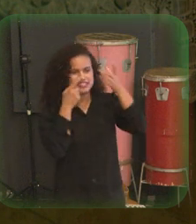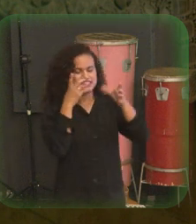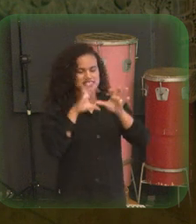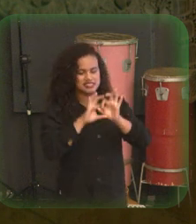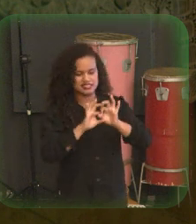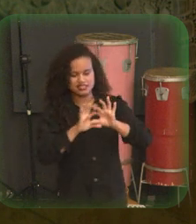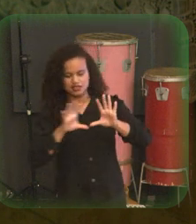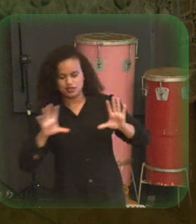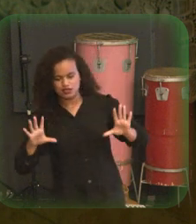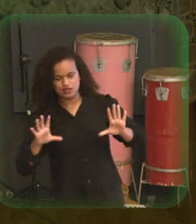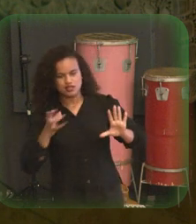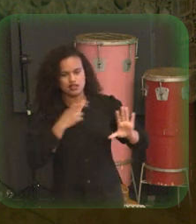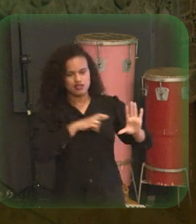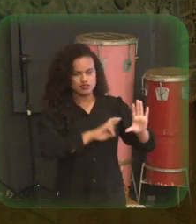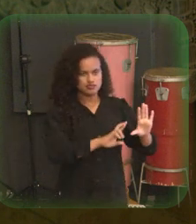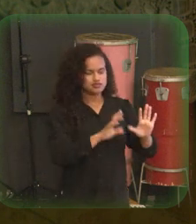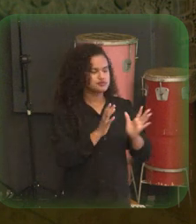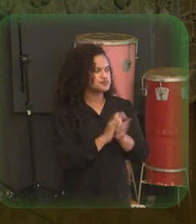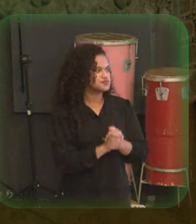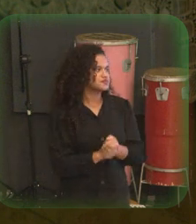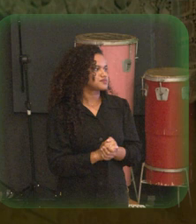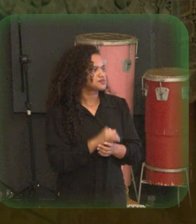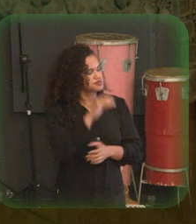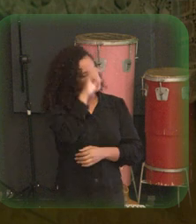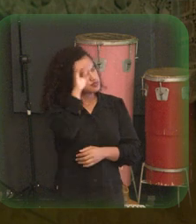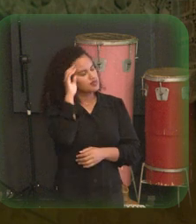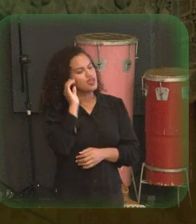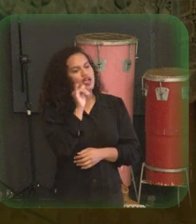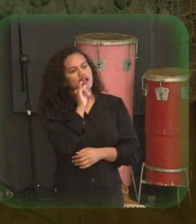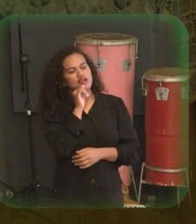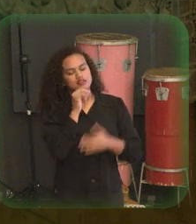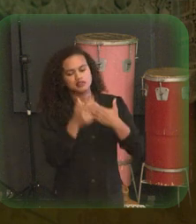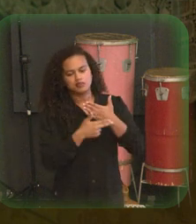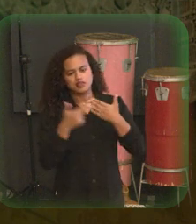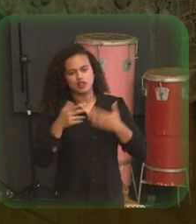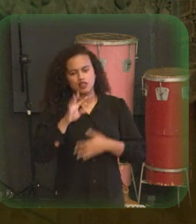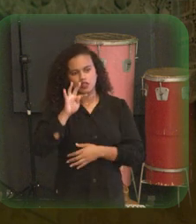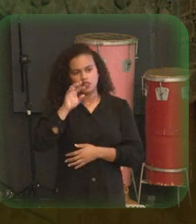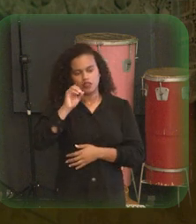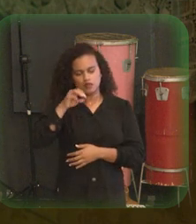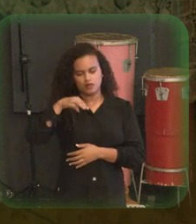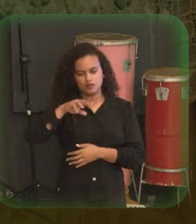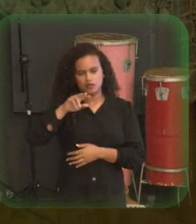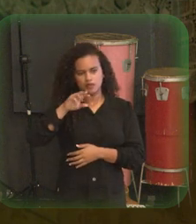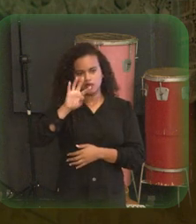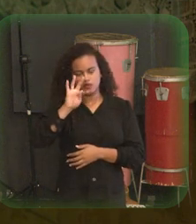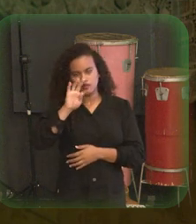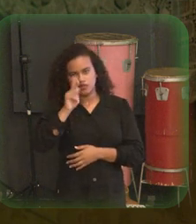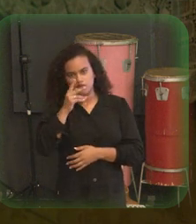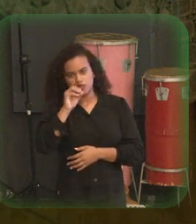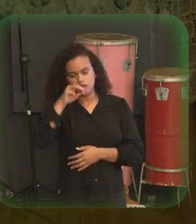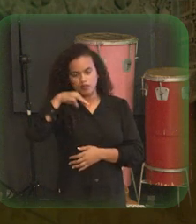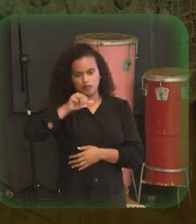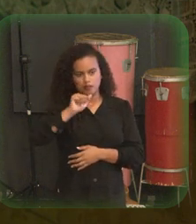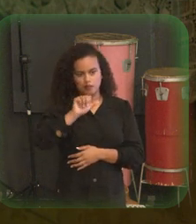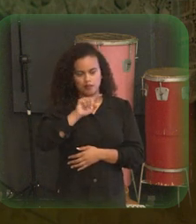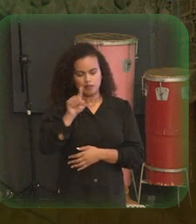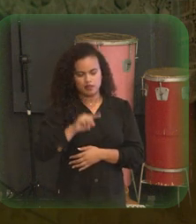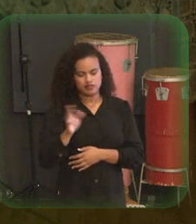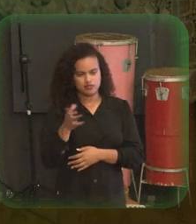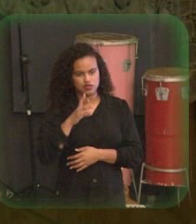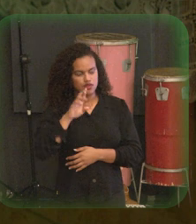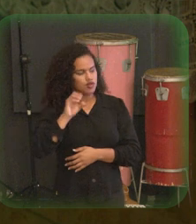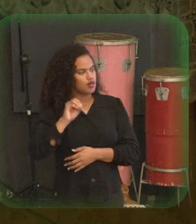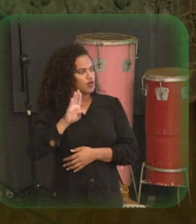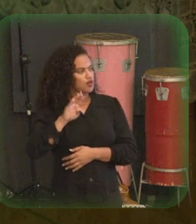né? Então, autores como Thomas Hobbes escreveram sobre isso, enfim, tantos outros. Mas a questão